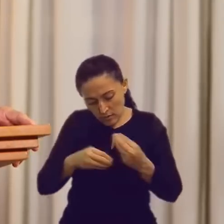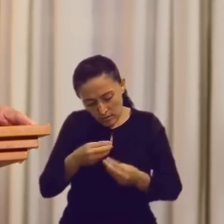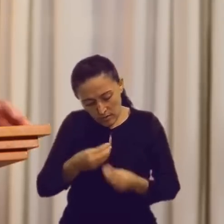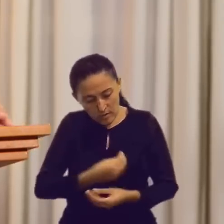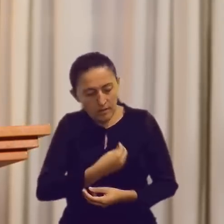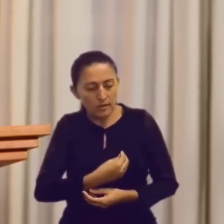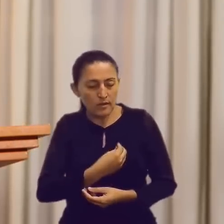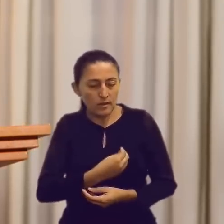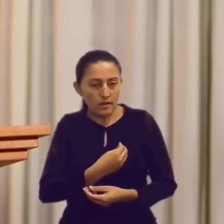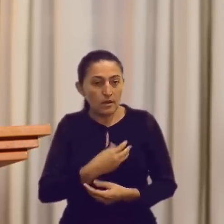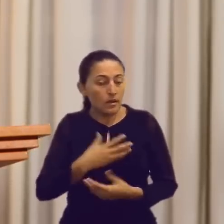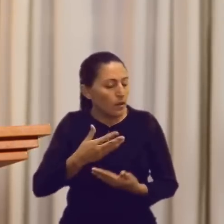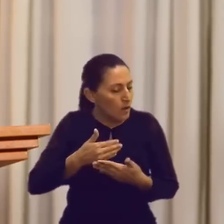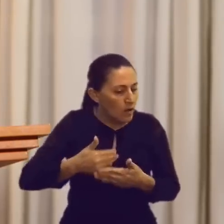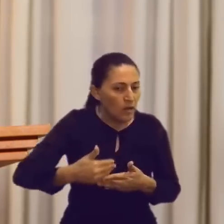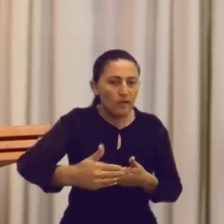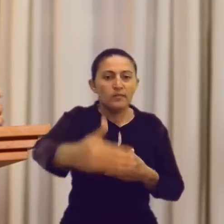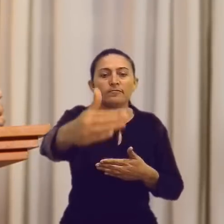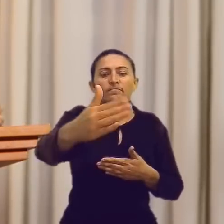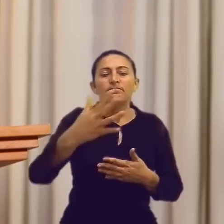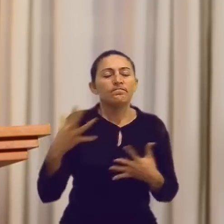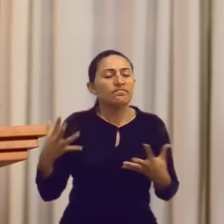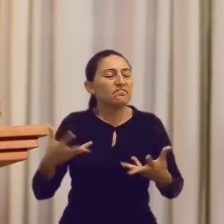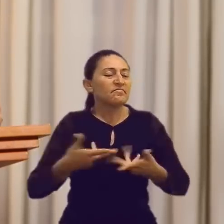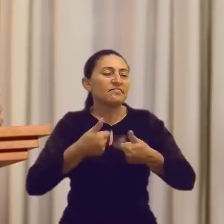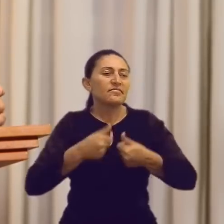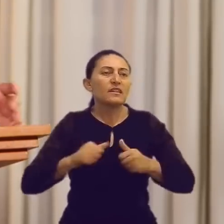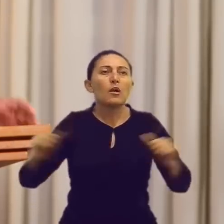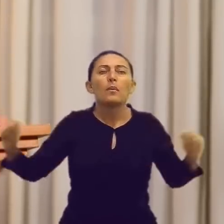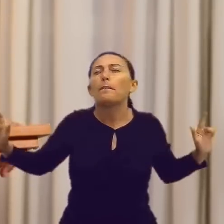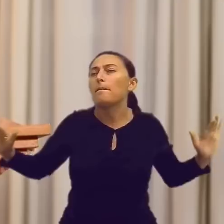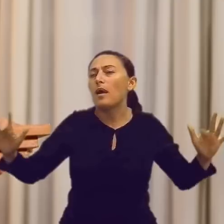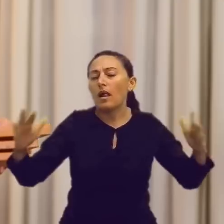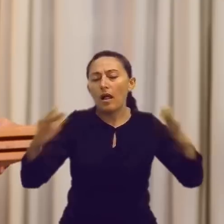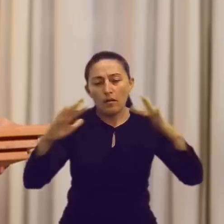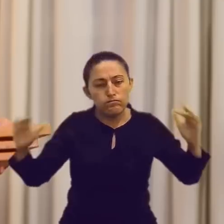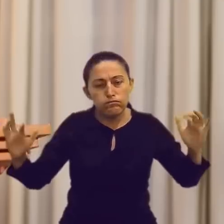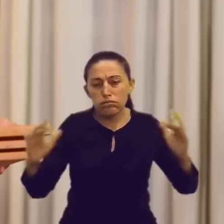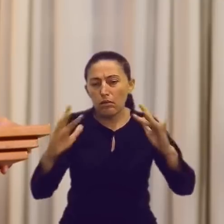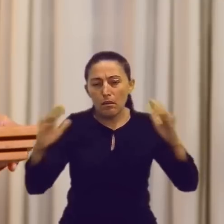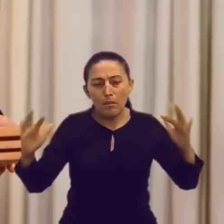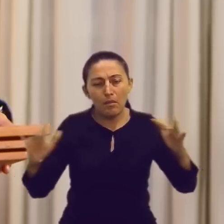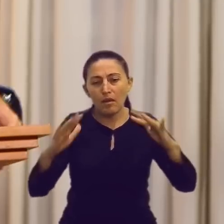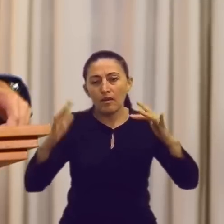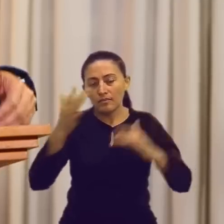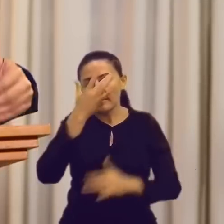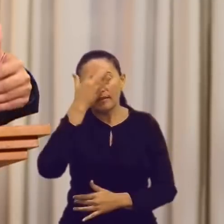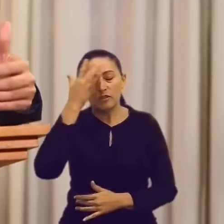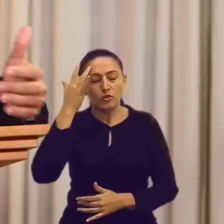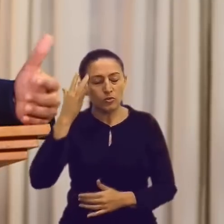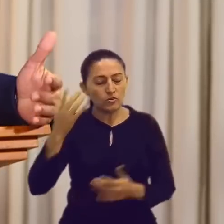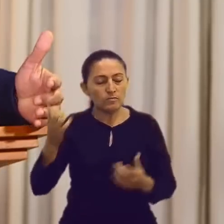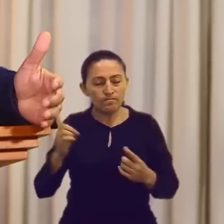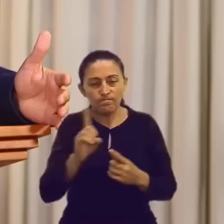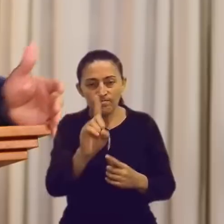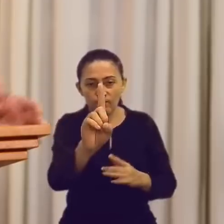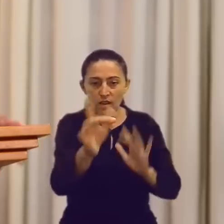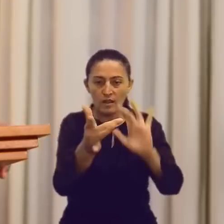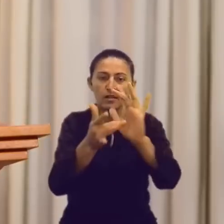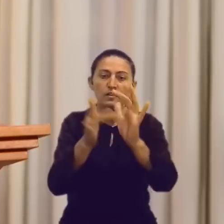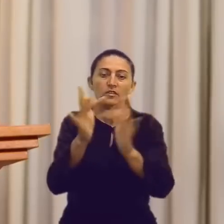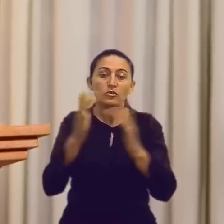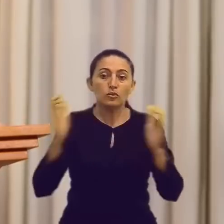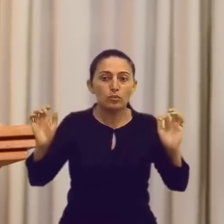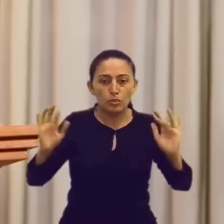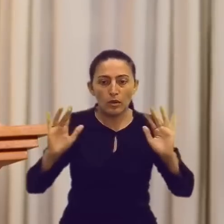maravilhoso, quando milhares de pessoas foram alcançadas aos pés de Jesus. E numa pregação, quase